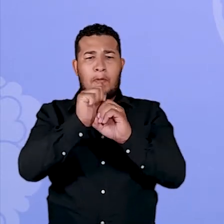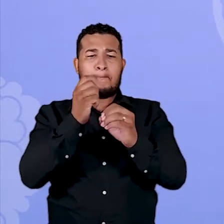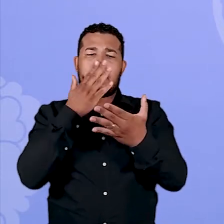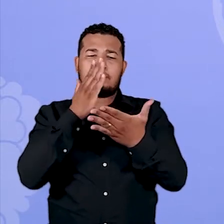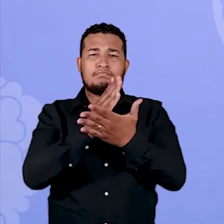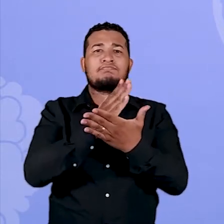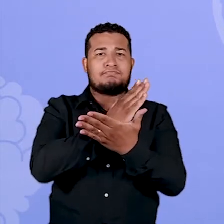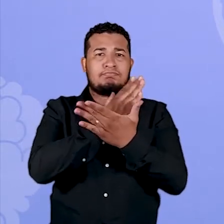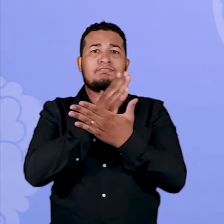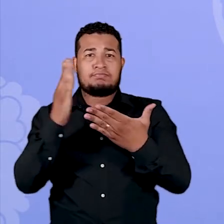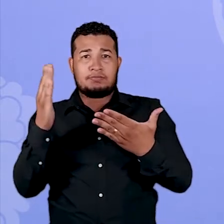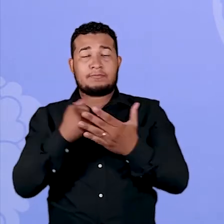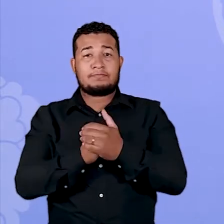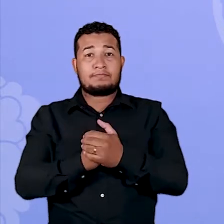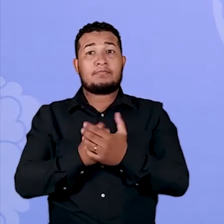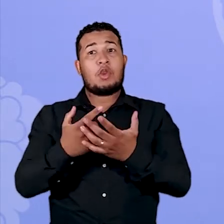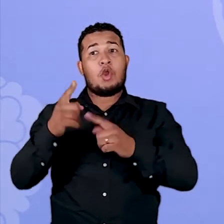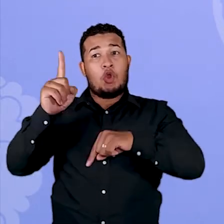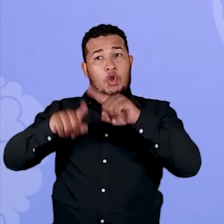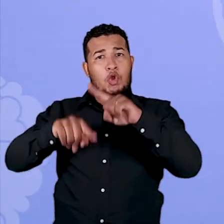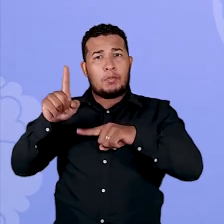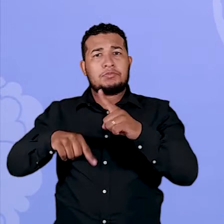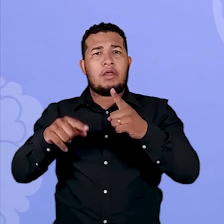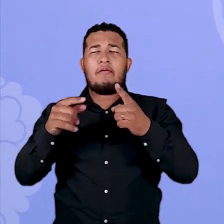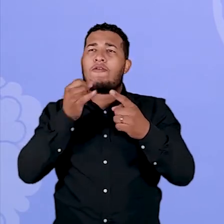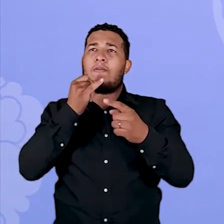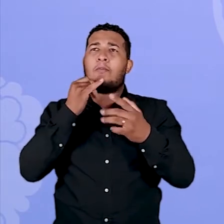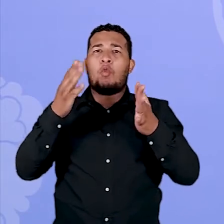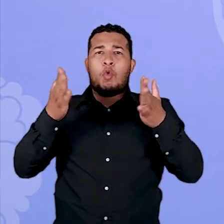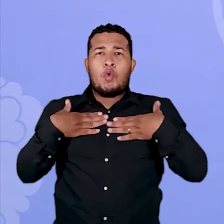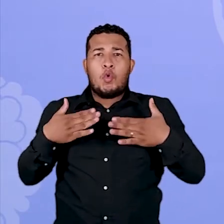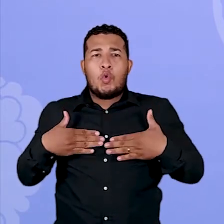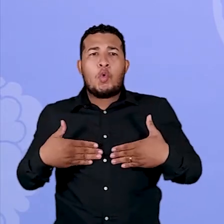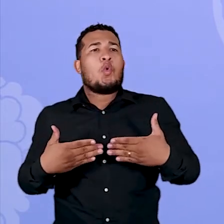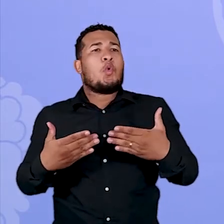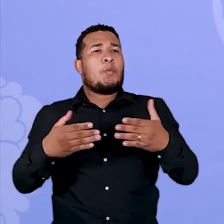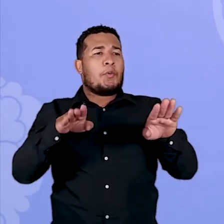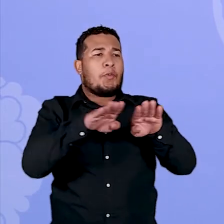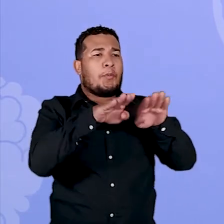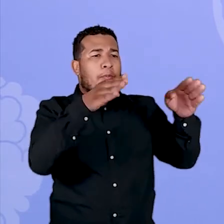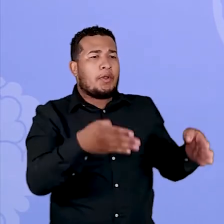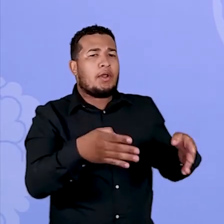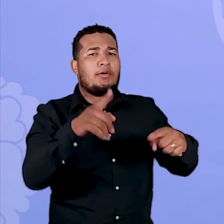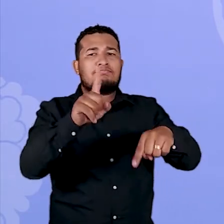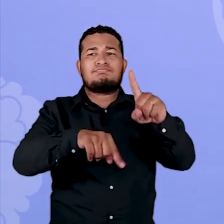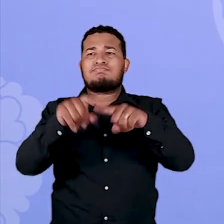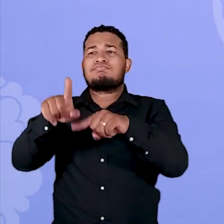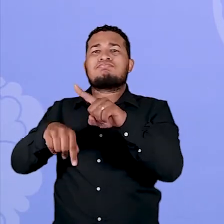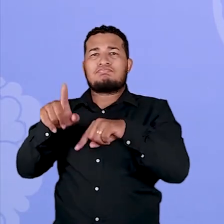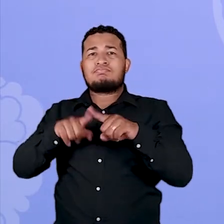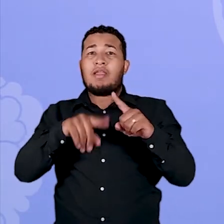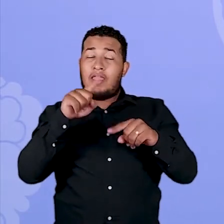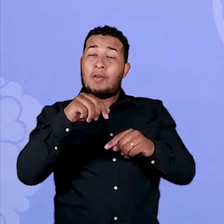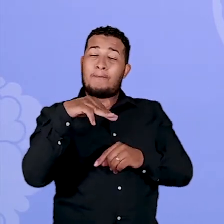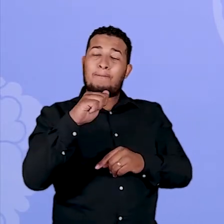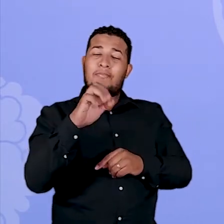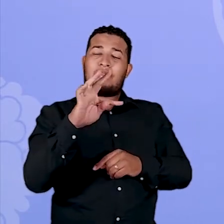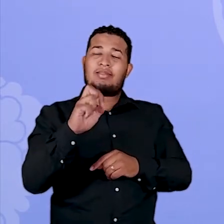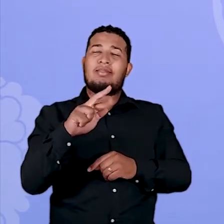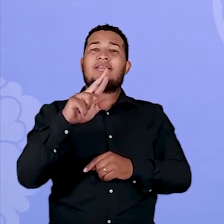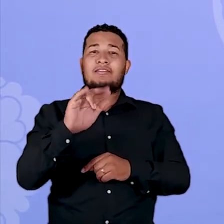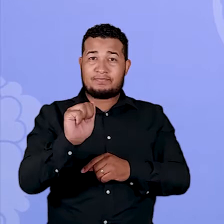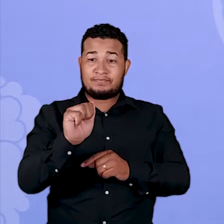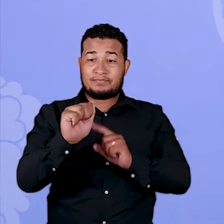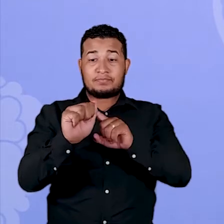a matéria que a gente fala é corpo, o nosso corpo, a mesa, a cadeira, tudo isso é feito de matéria.